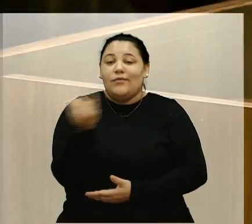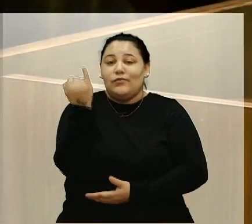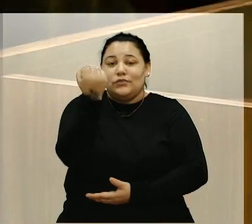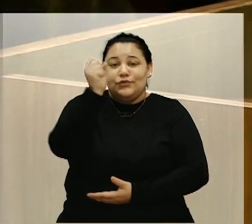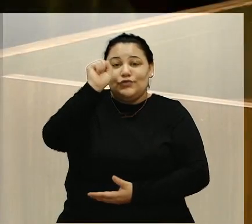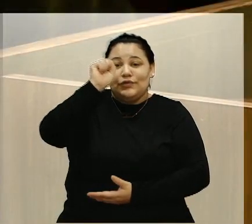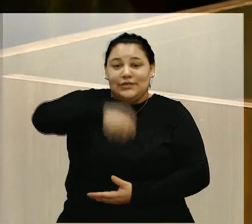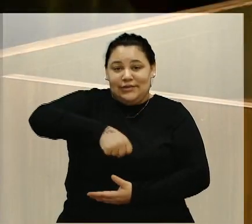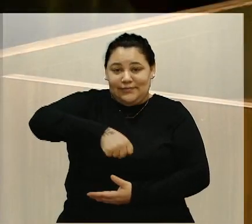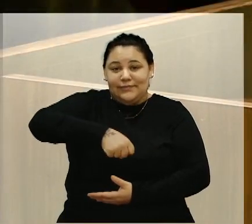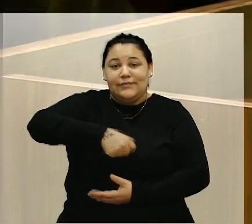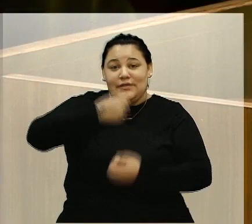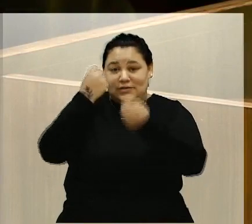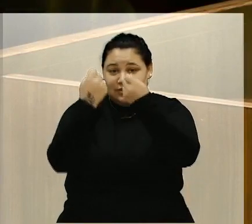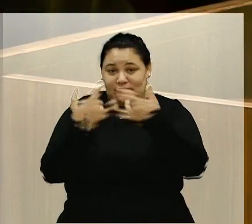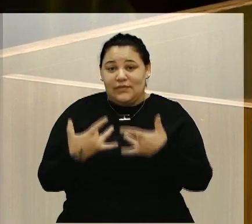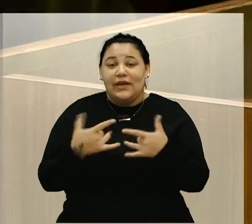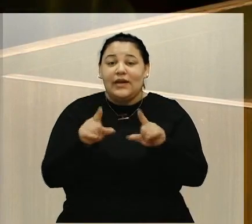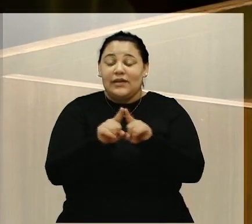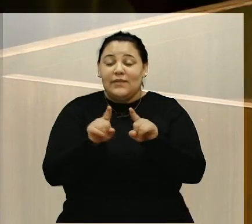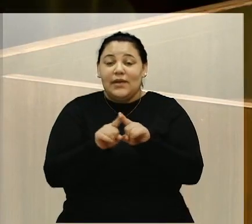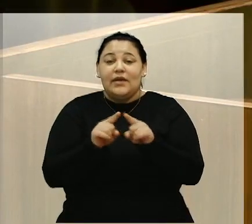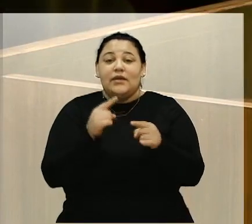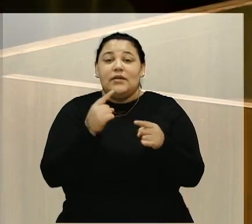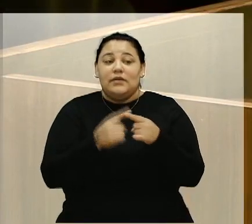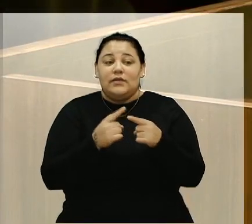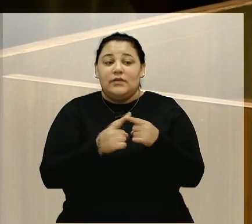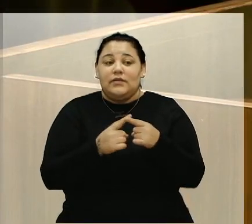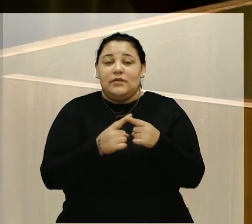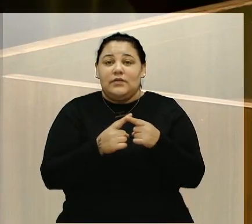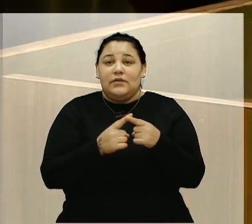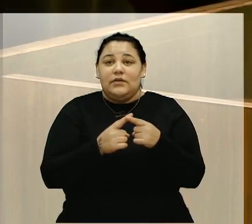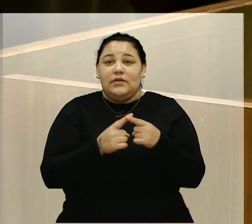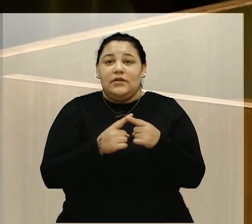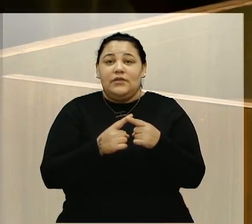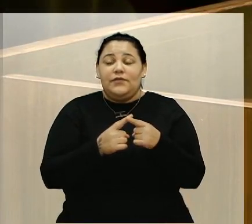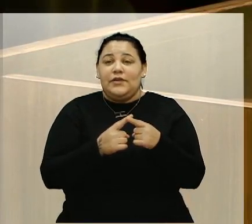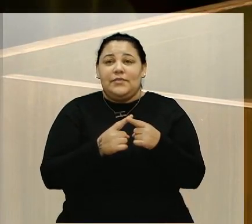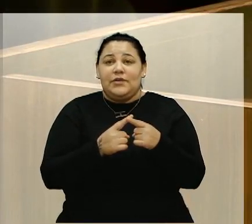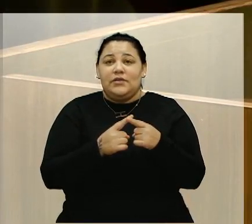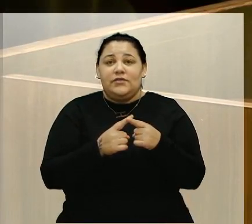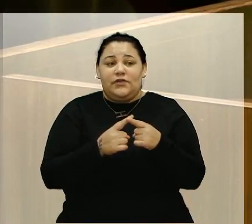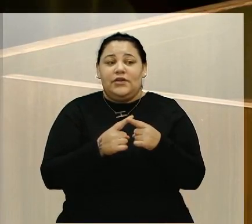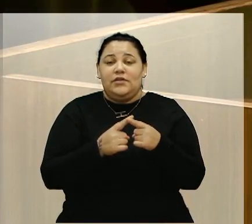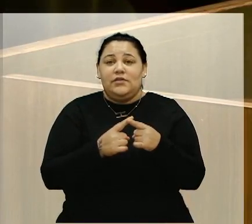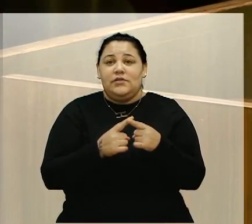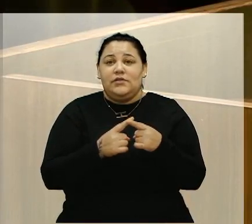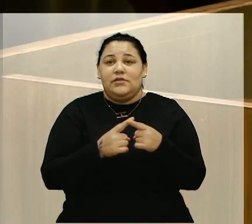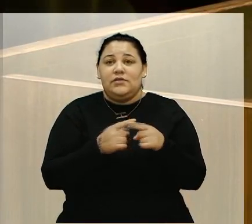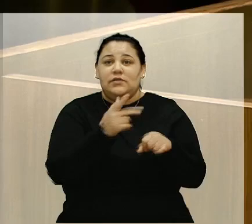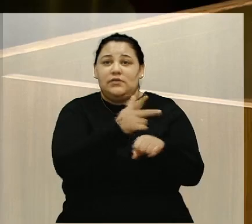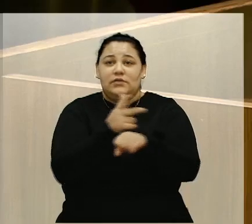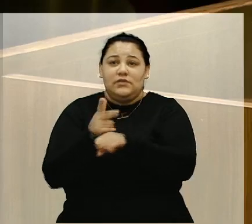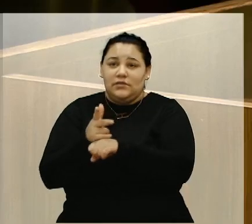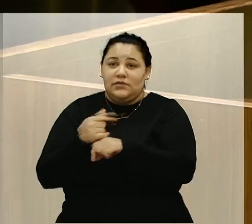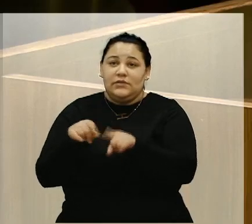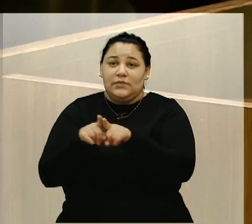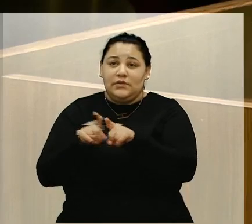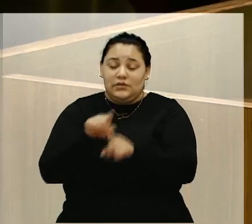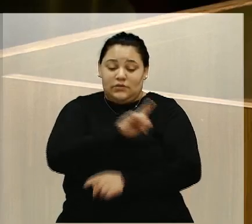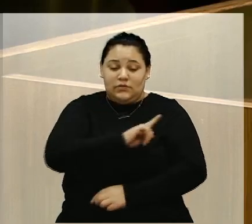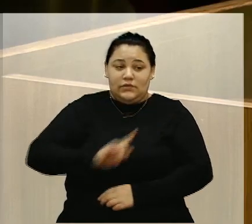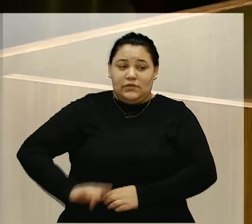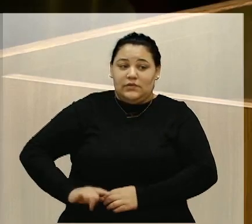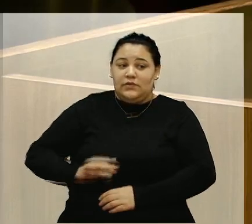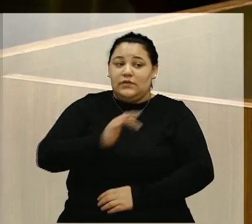esta ressalva. Nós faremos o possível. Eu acredito que todos os vereadores, todas as vereadoras, o governo federal, o governo